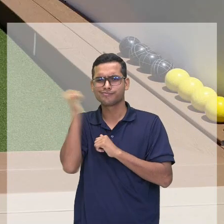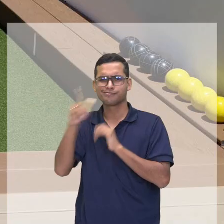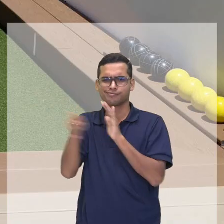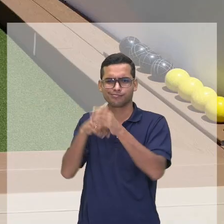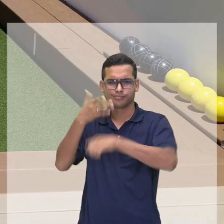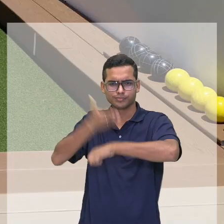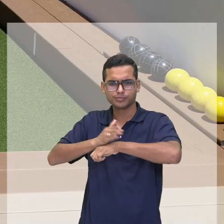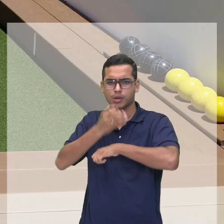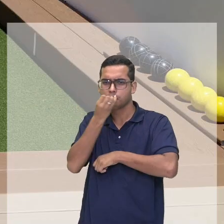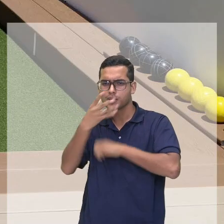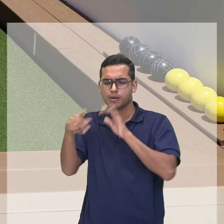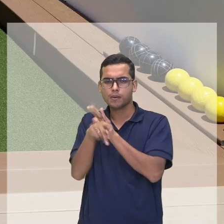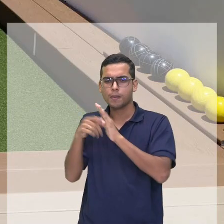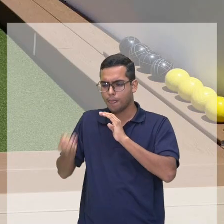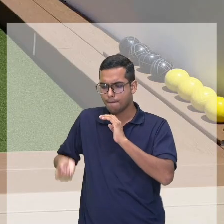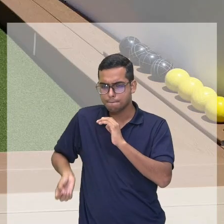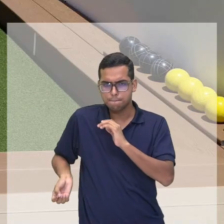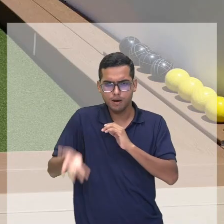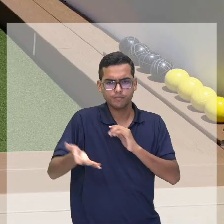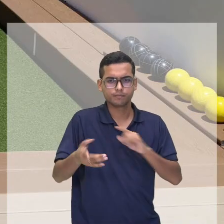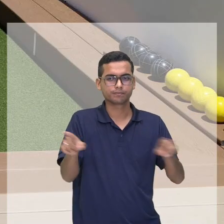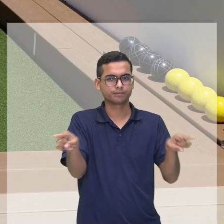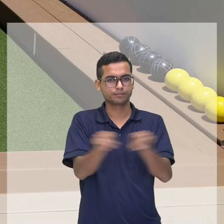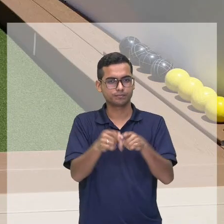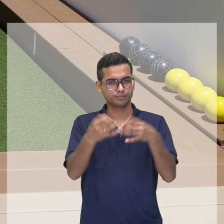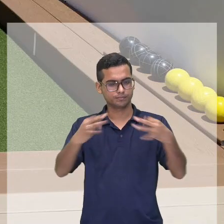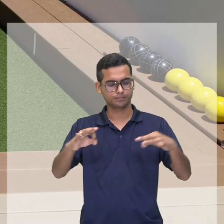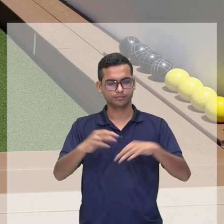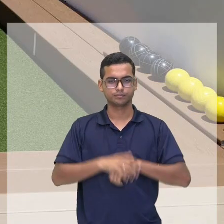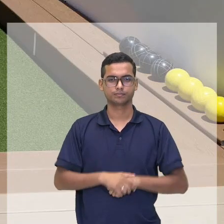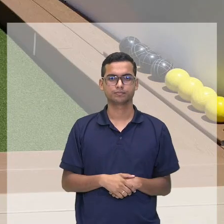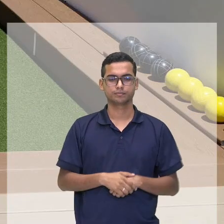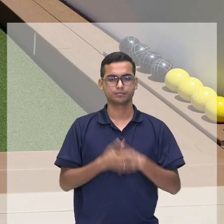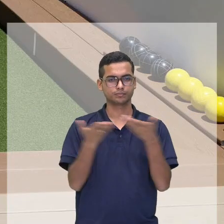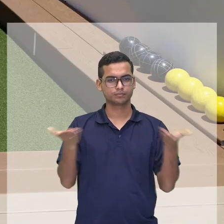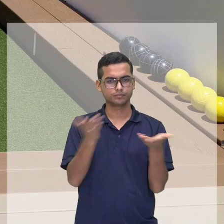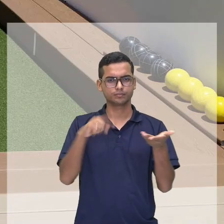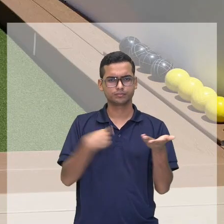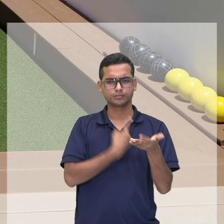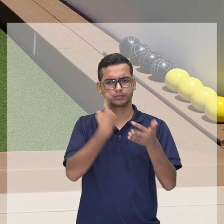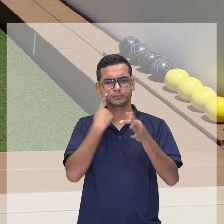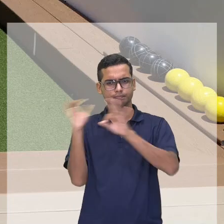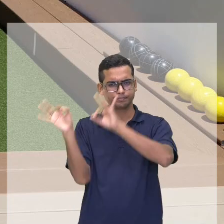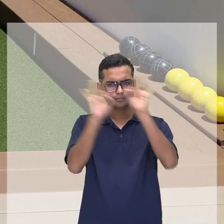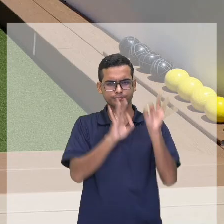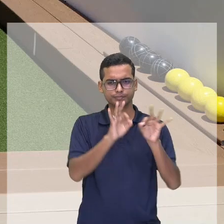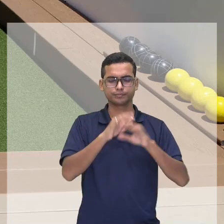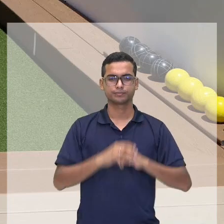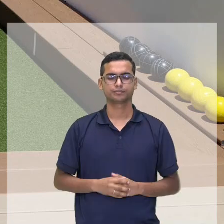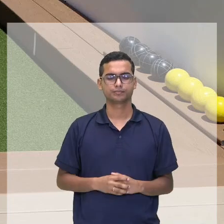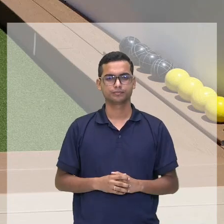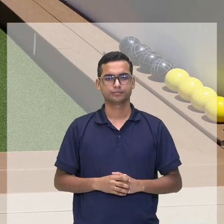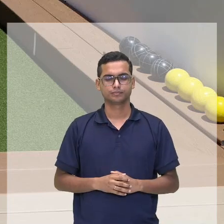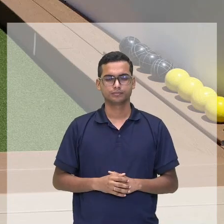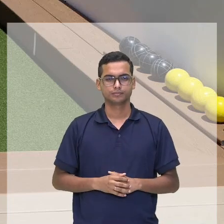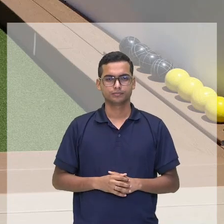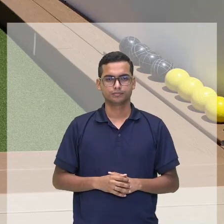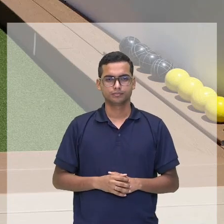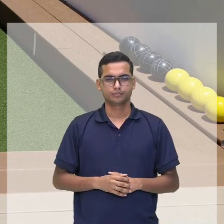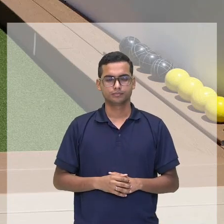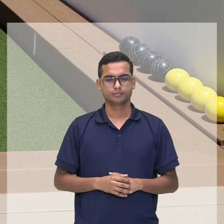também. Bom, é isso, gente. Então, vamos ver aqui o seguinte. Olha